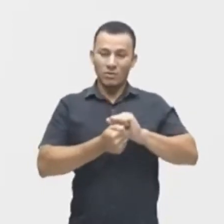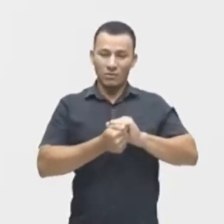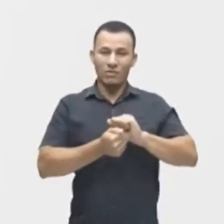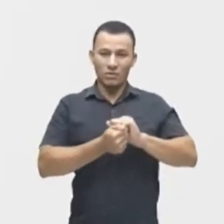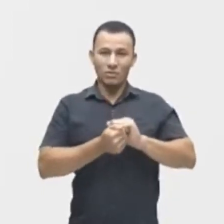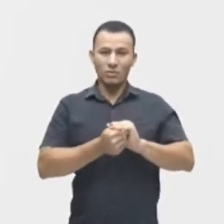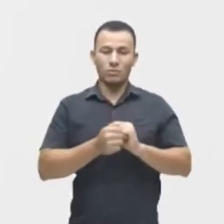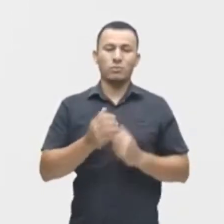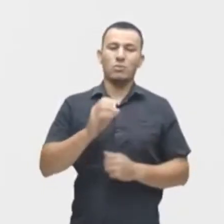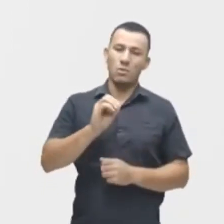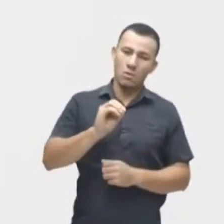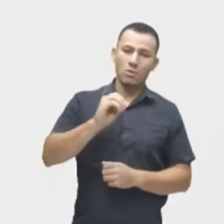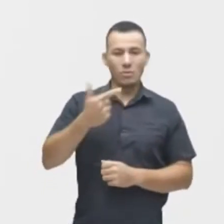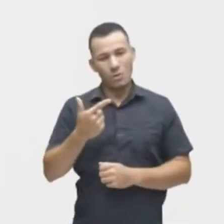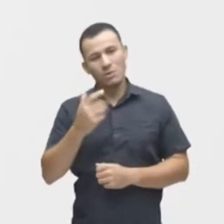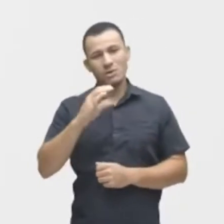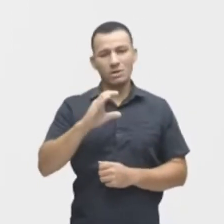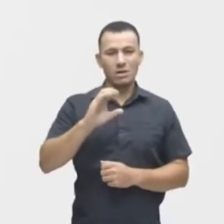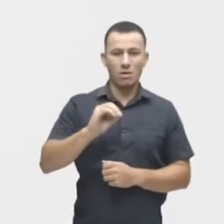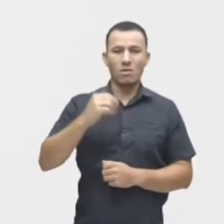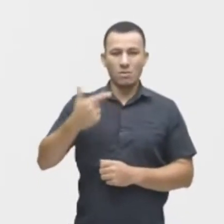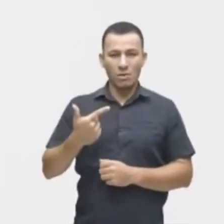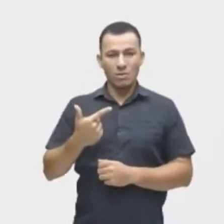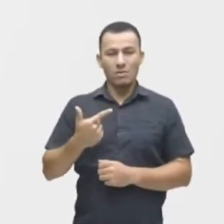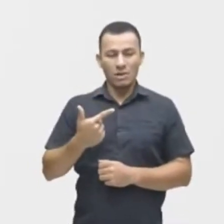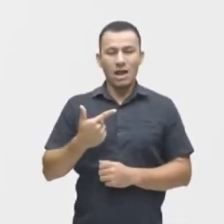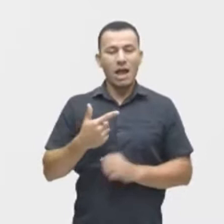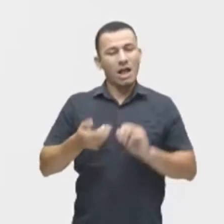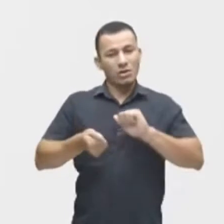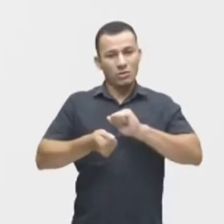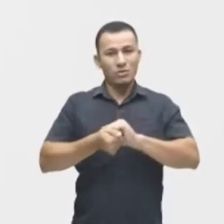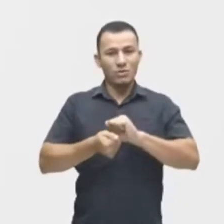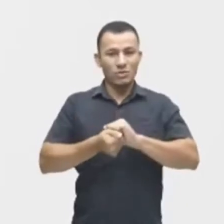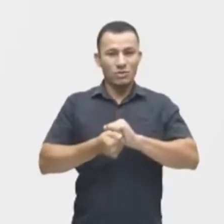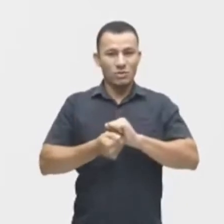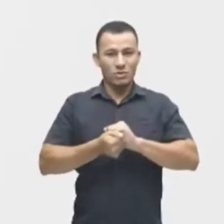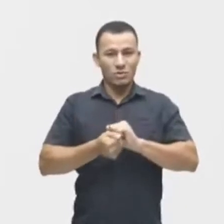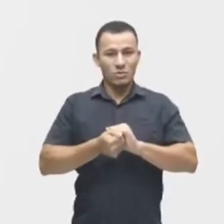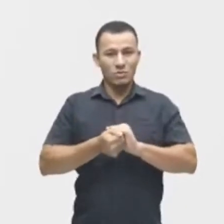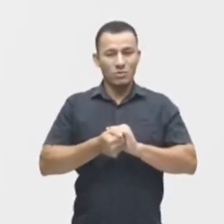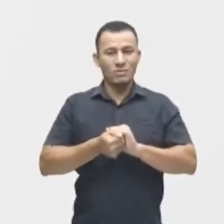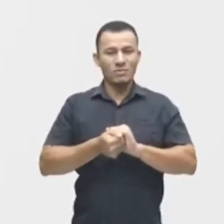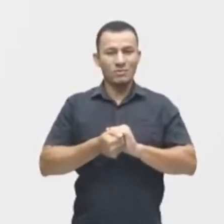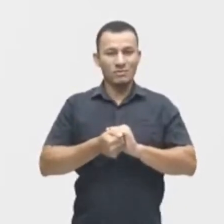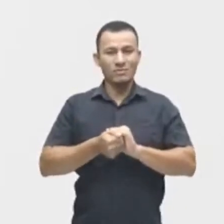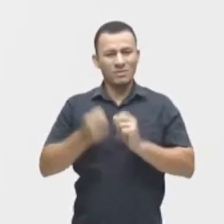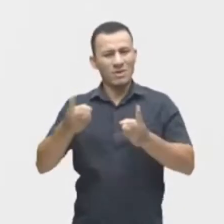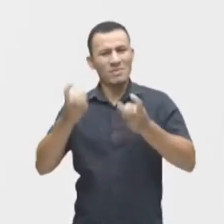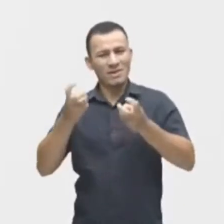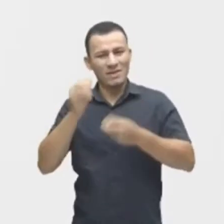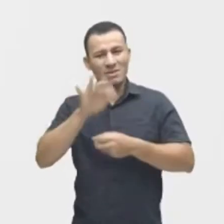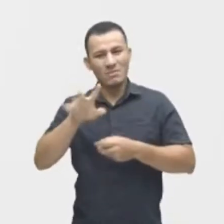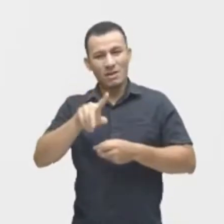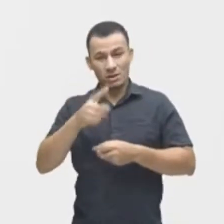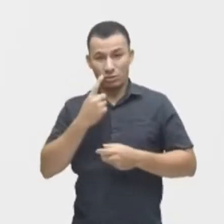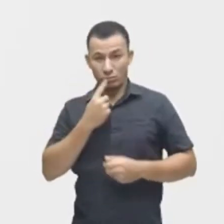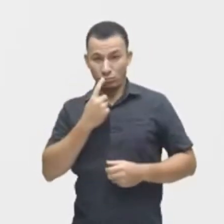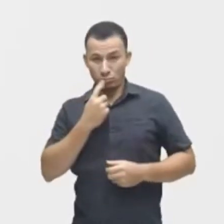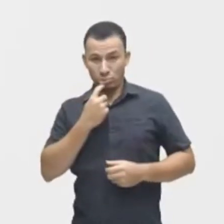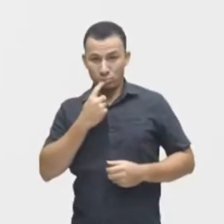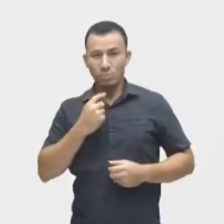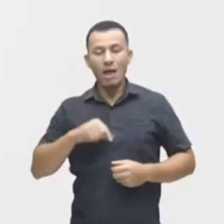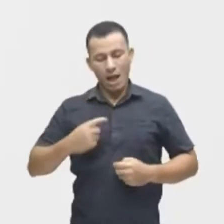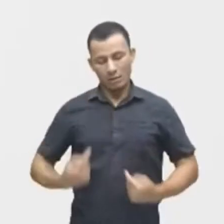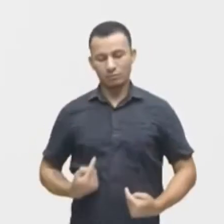oxigênio como o gás carbônico, eles vão aderir a essas placas que vocês estão observando para poder fazer